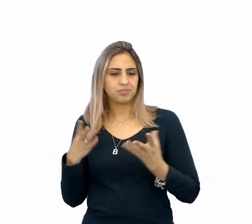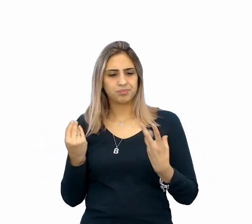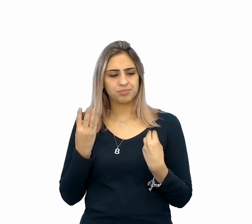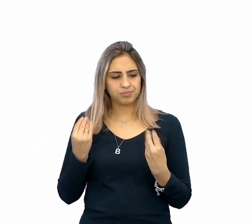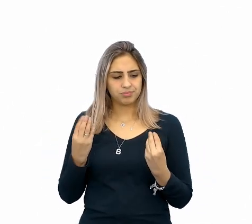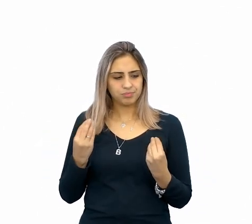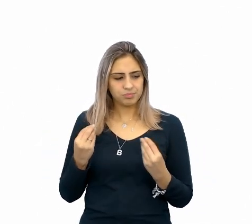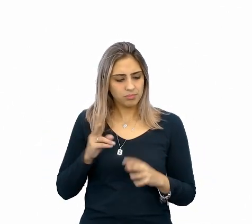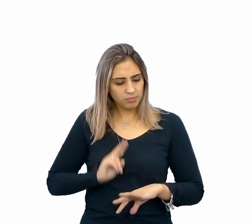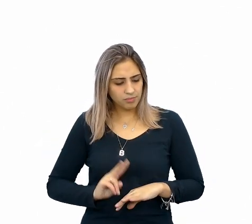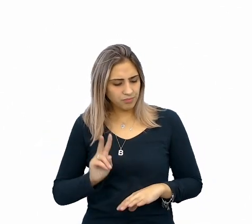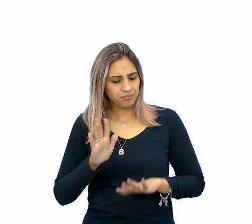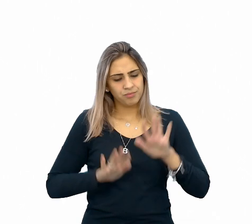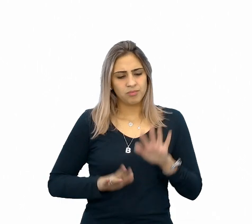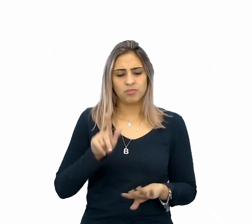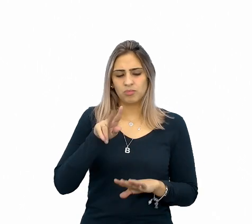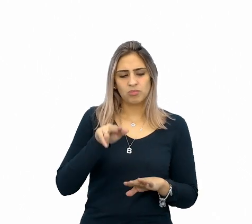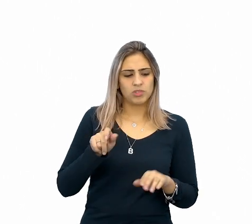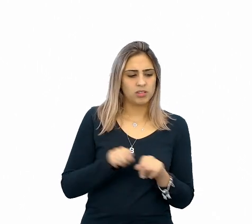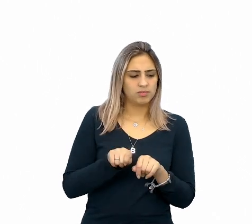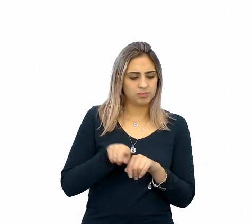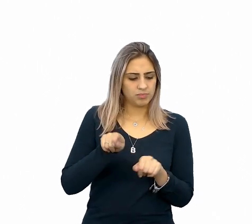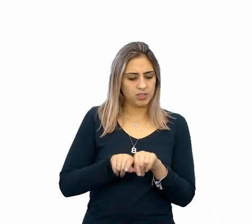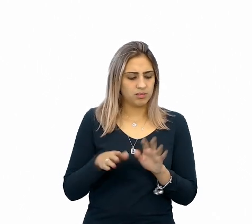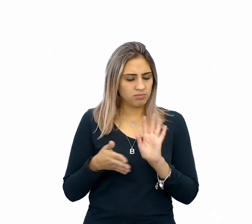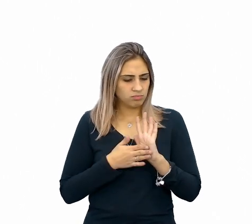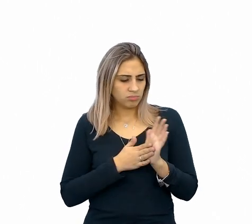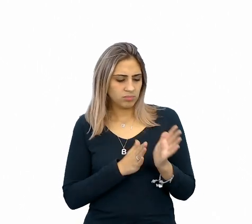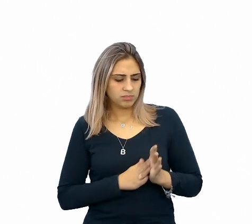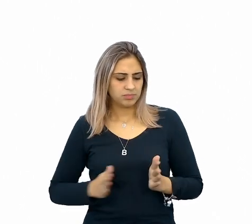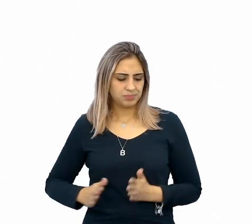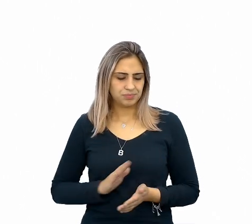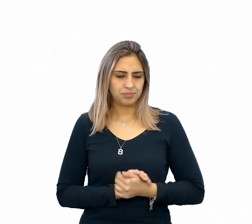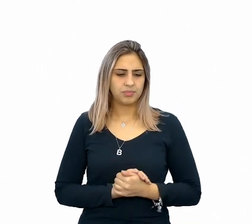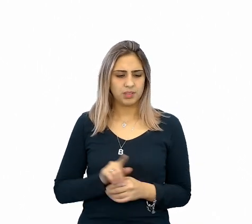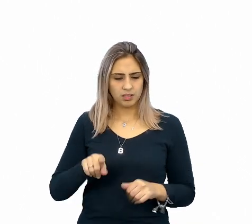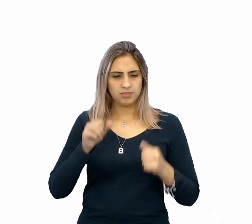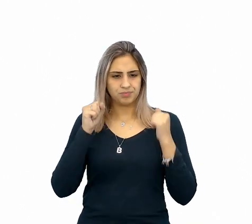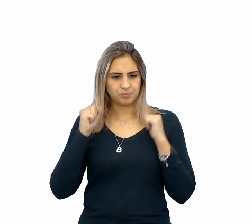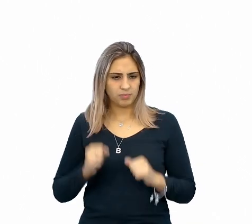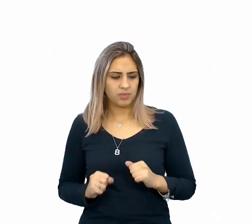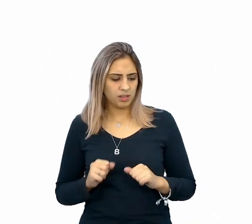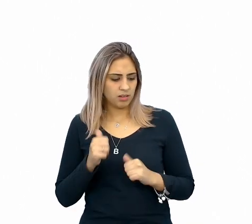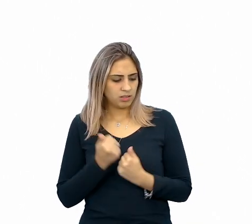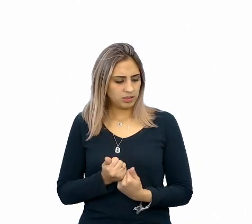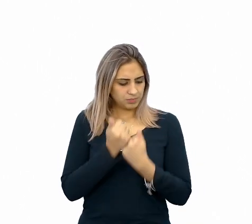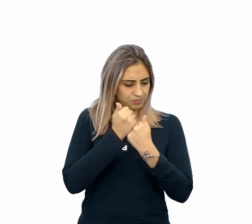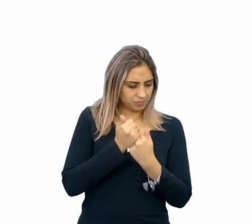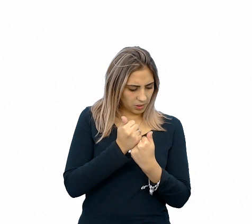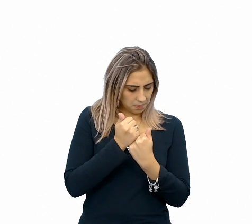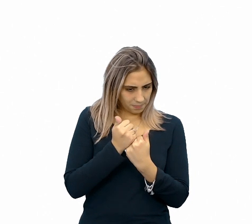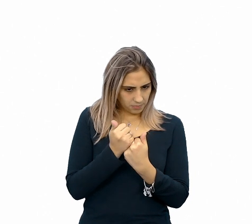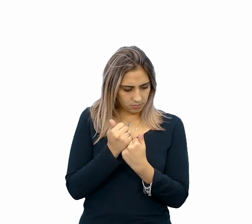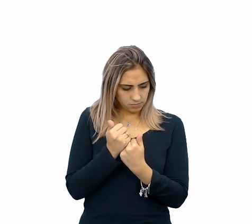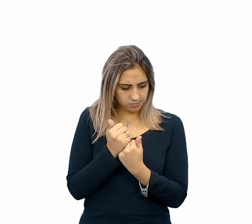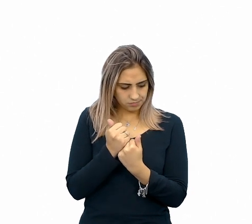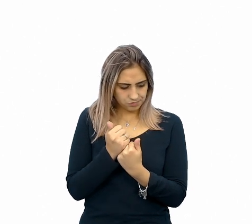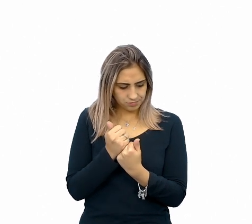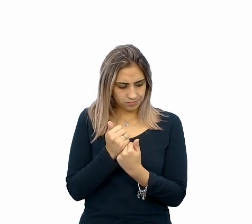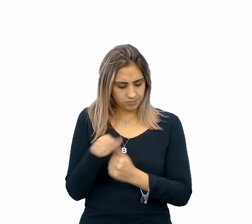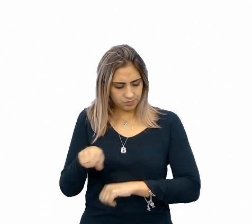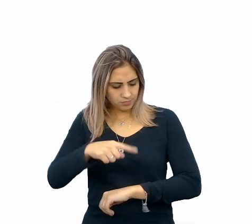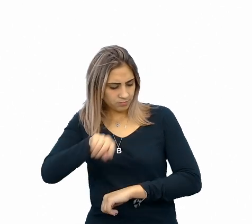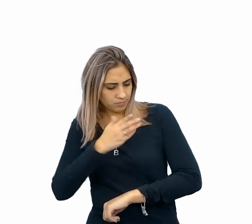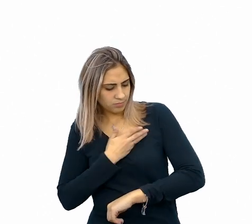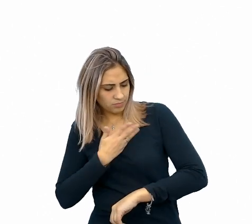Muitos talvez nunca tenham feito esse procedimento. Então, eles podem se apoiar nos